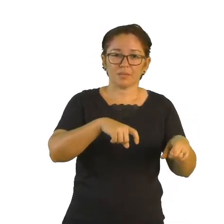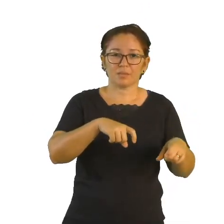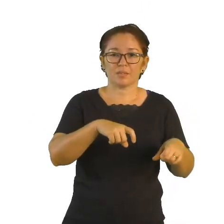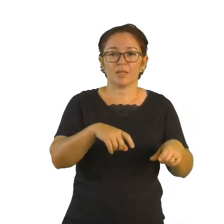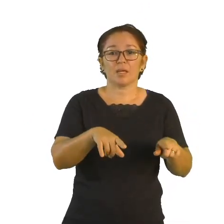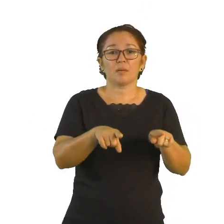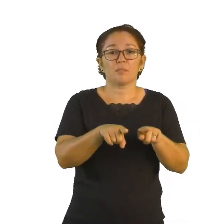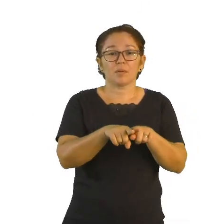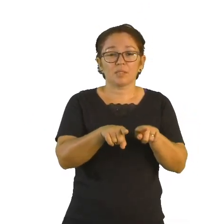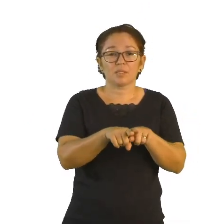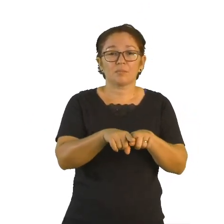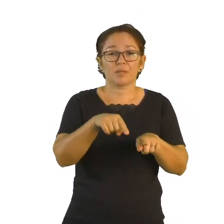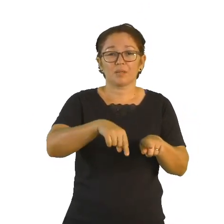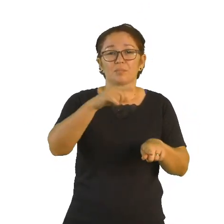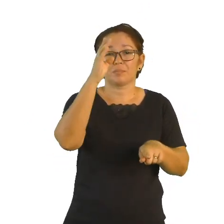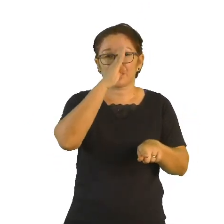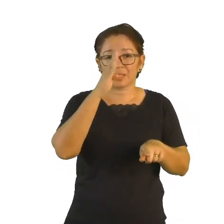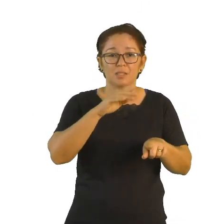nesta imagem.